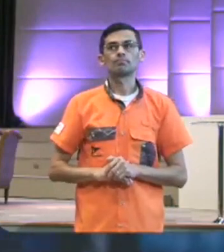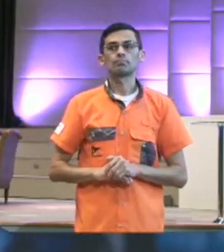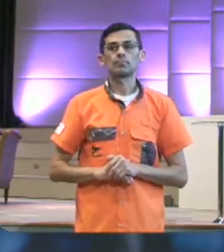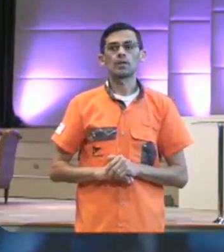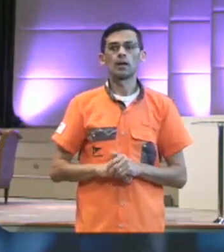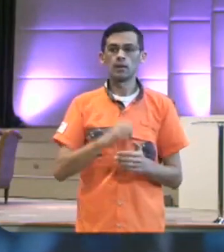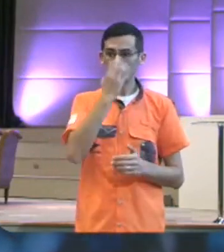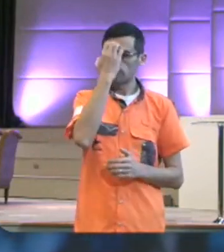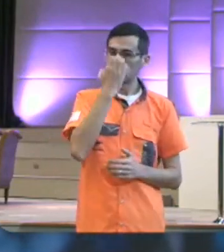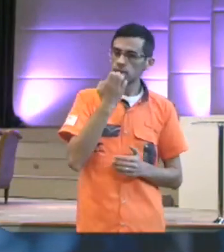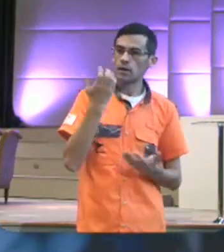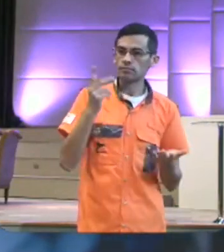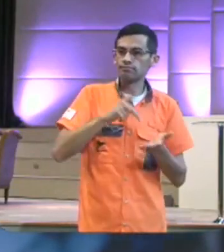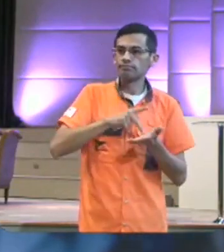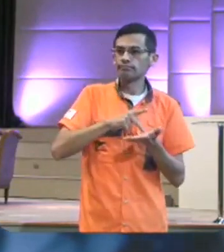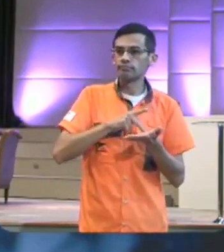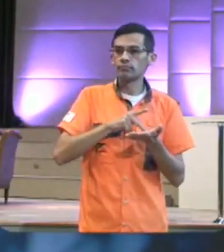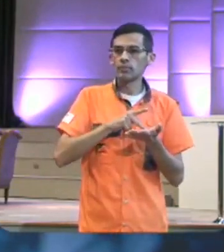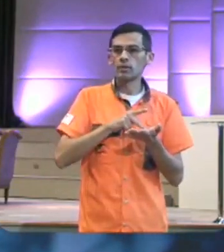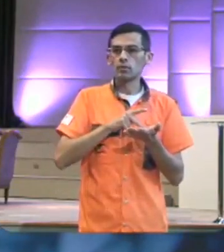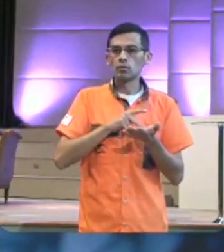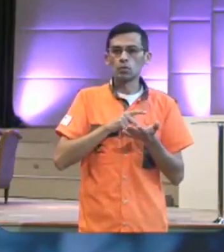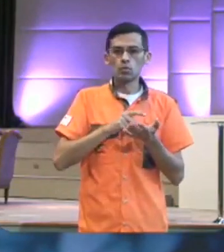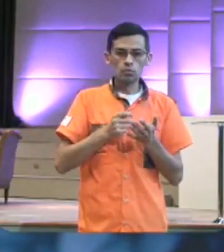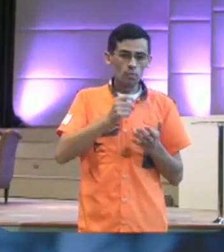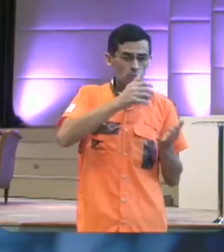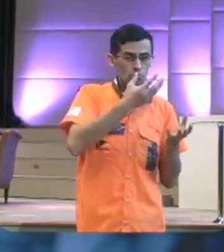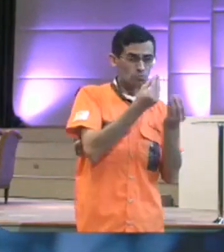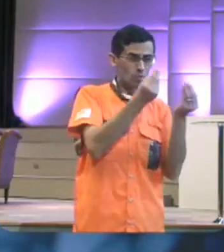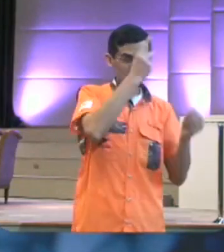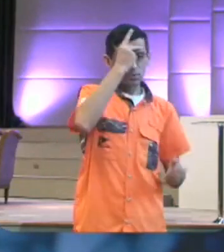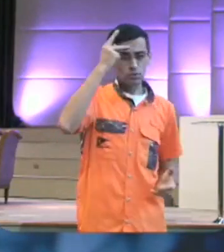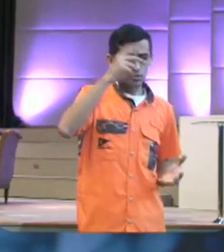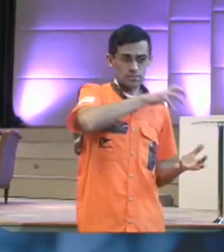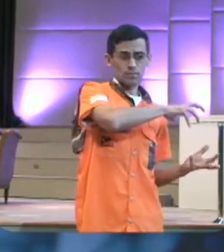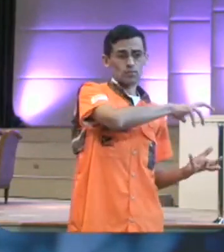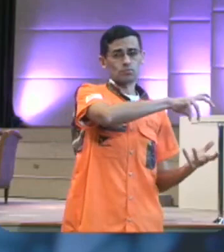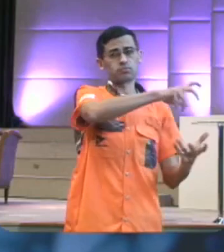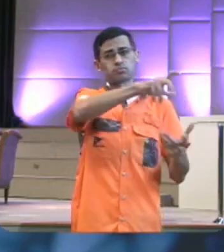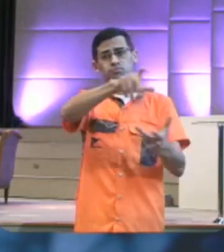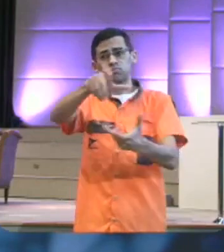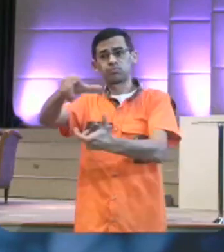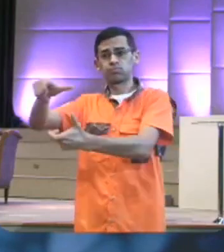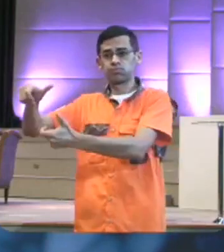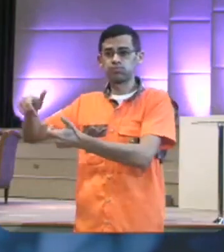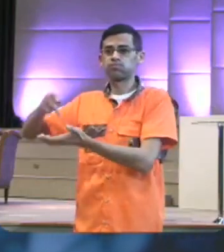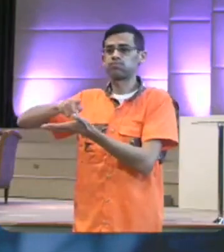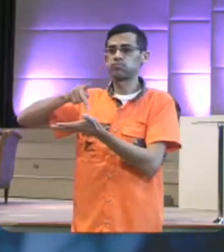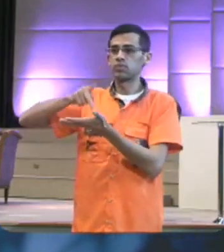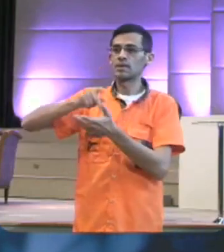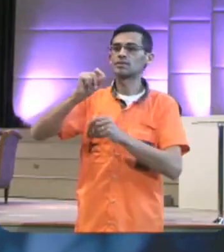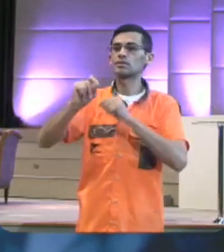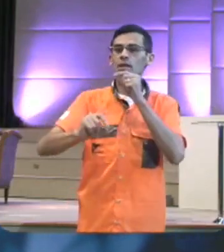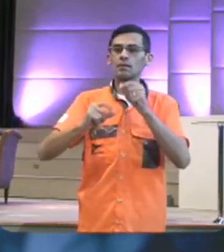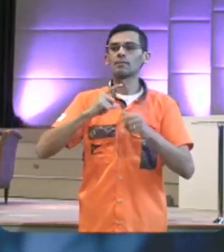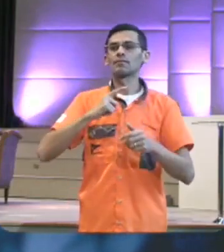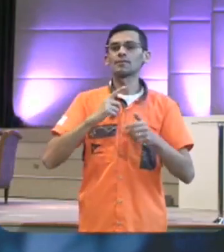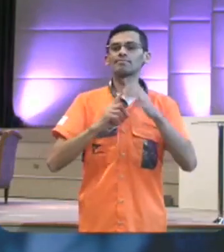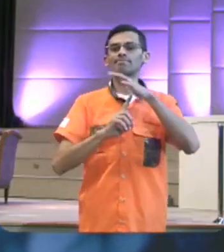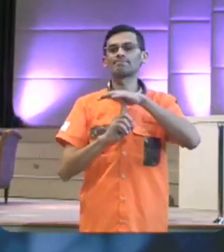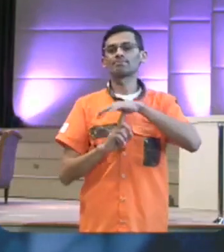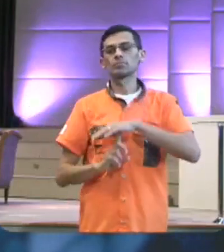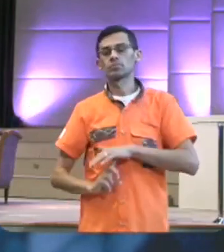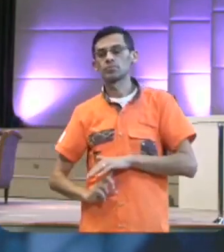O negócio é sério. Um quarto da população, mais ou menos, um pouco menos do que um